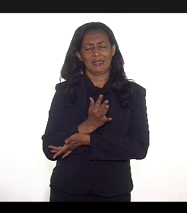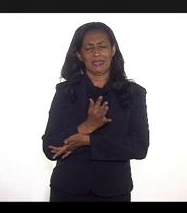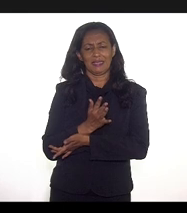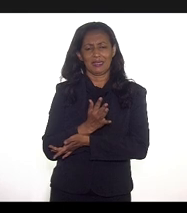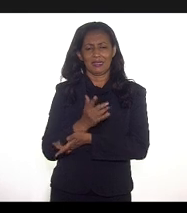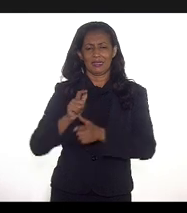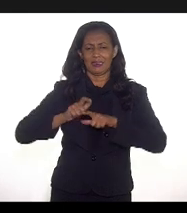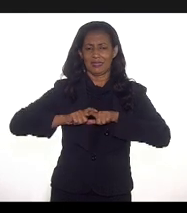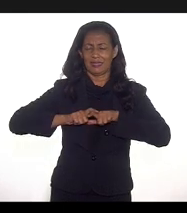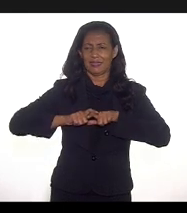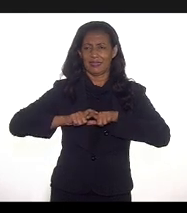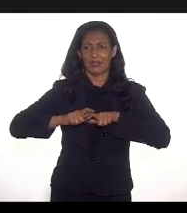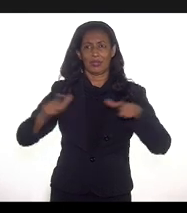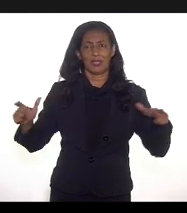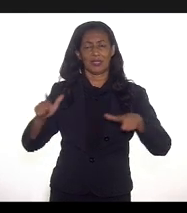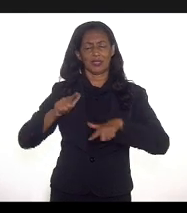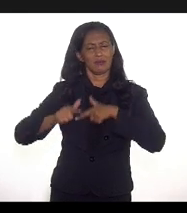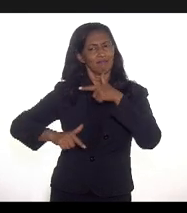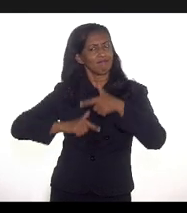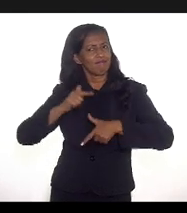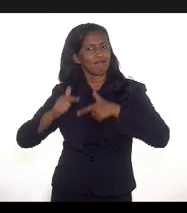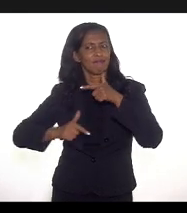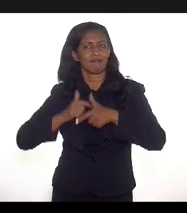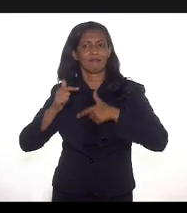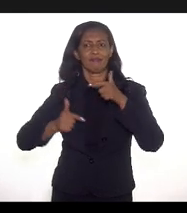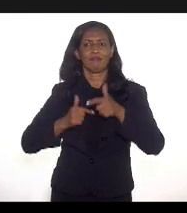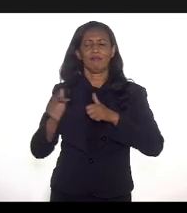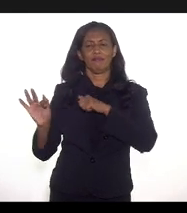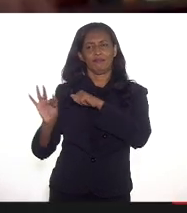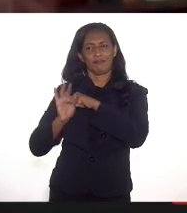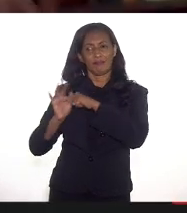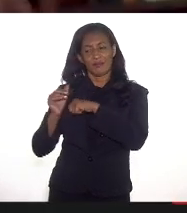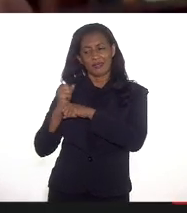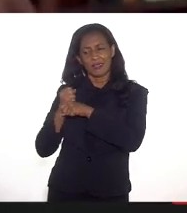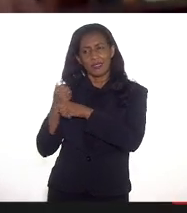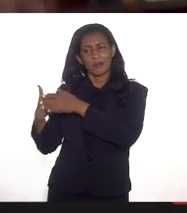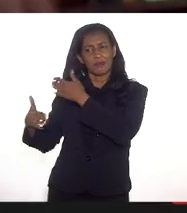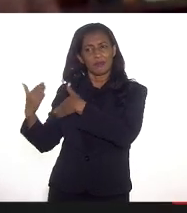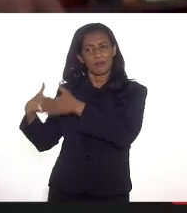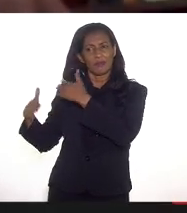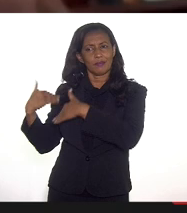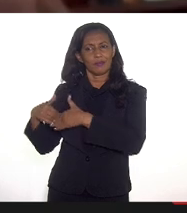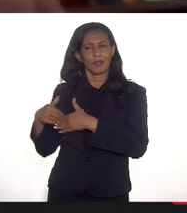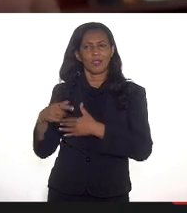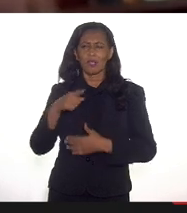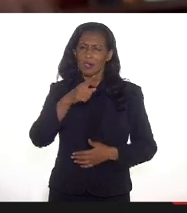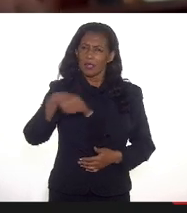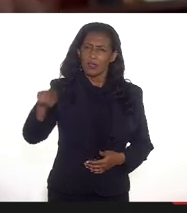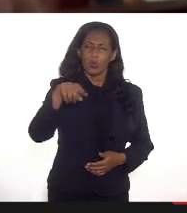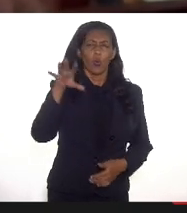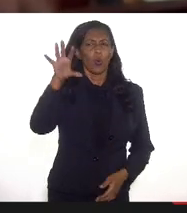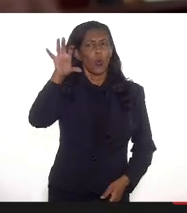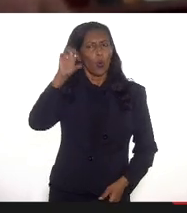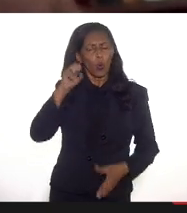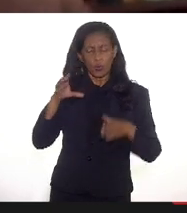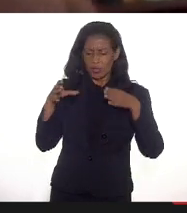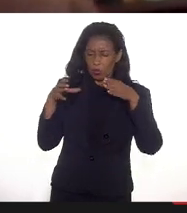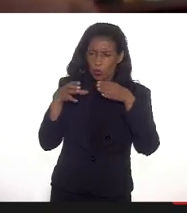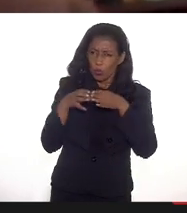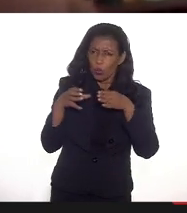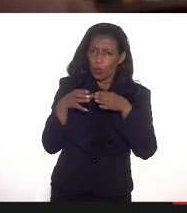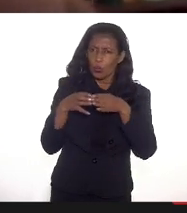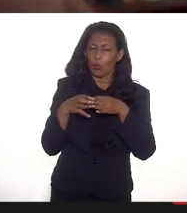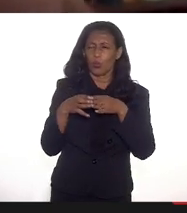da grande missão da FAETEC nesses últimos anos, né, e que ouça realmente o corpo técnico, o corpo pedagógico, o